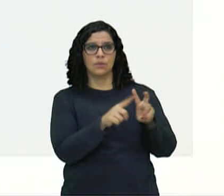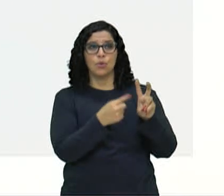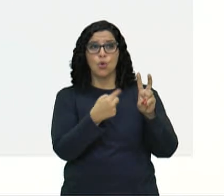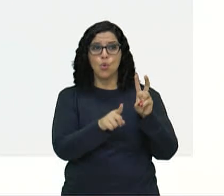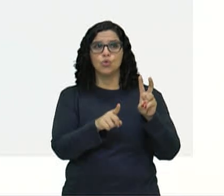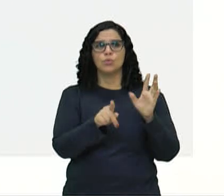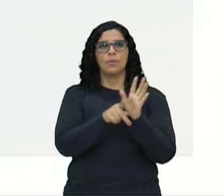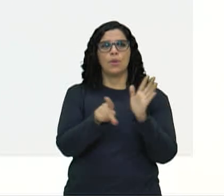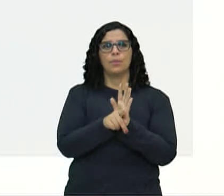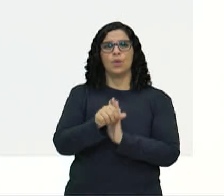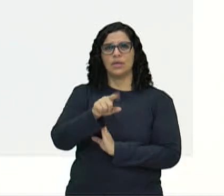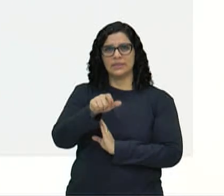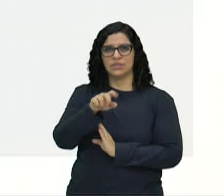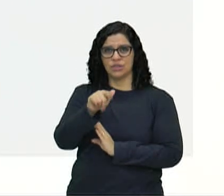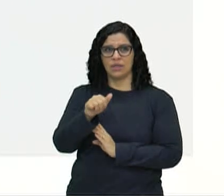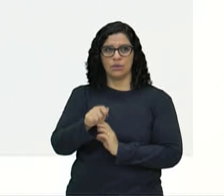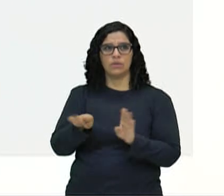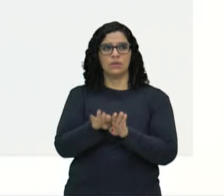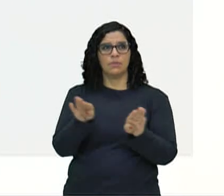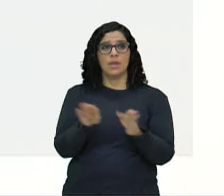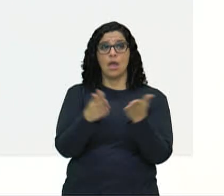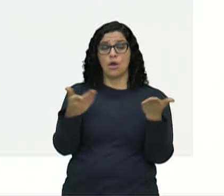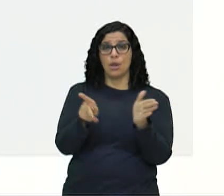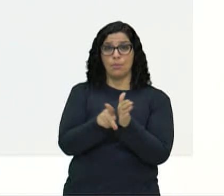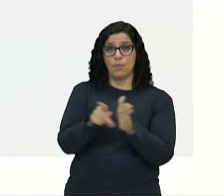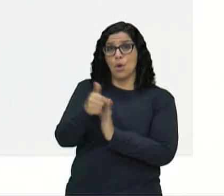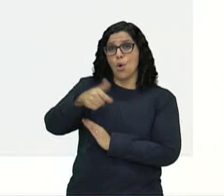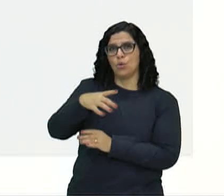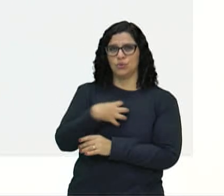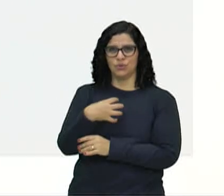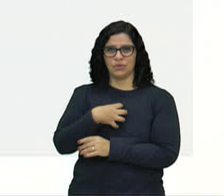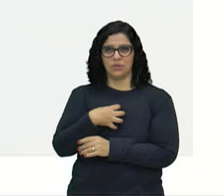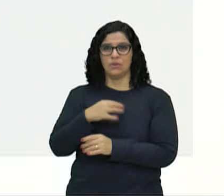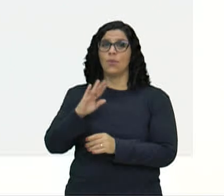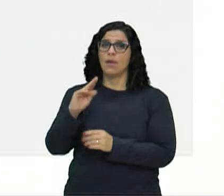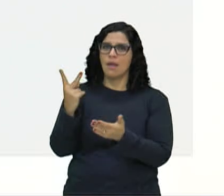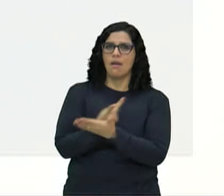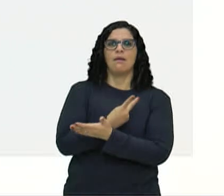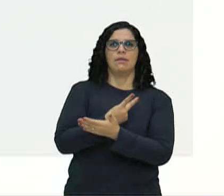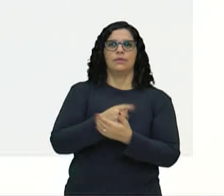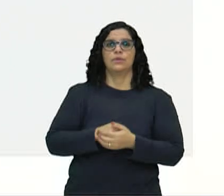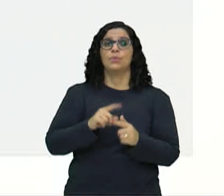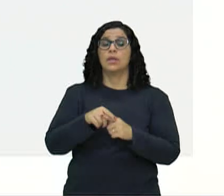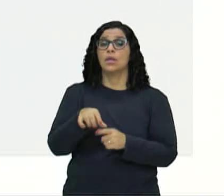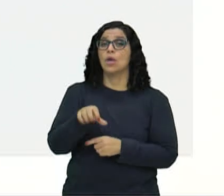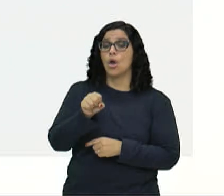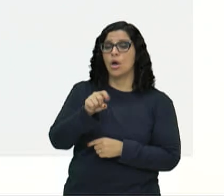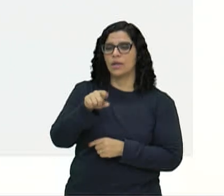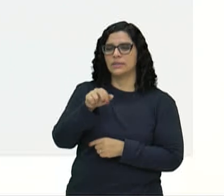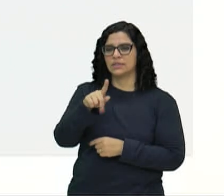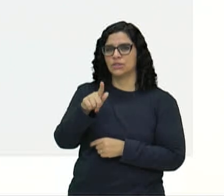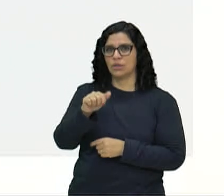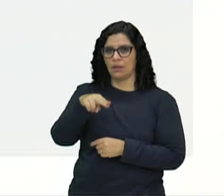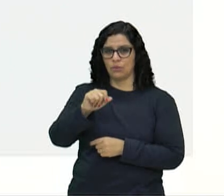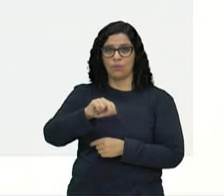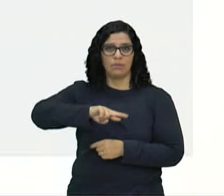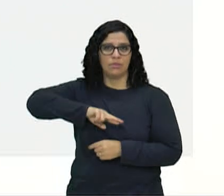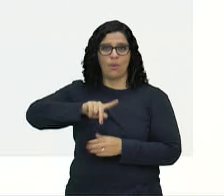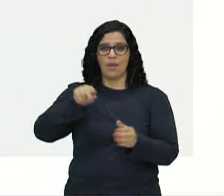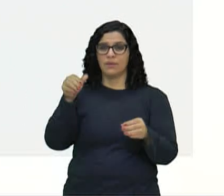o oxigênio, enquanto a respiração anaeróbica é outra substância. Errado. Oxigênio não entra na